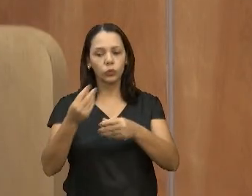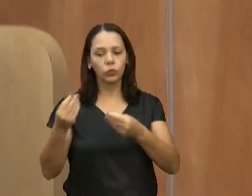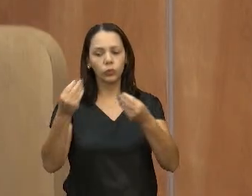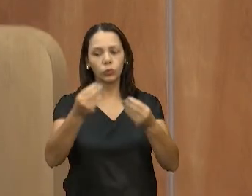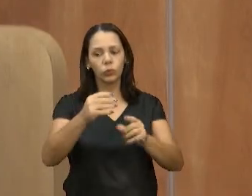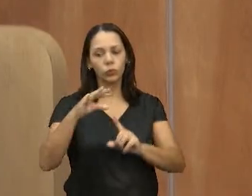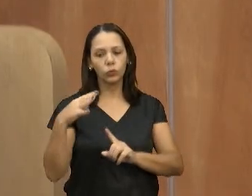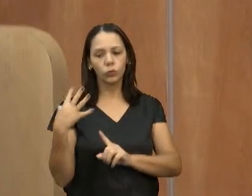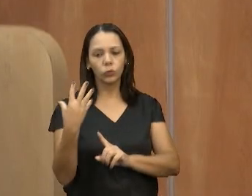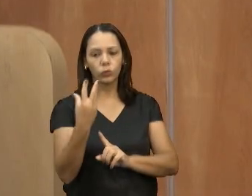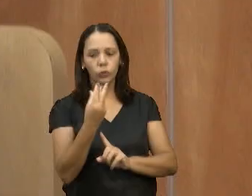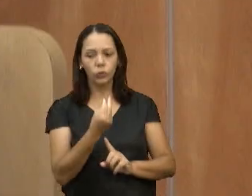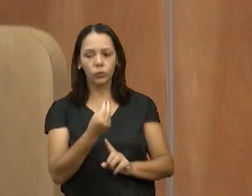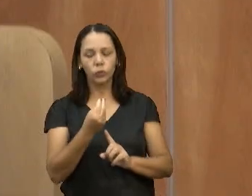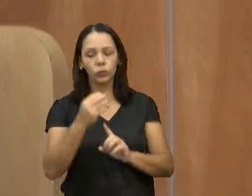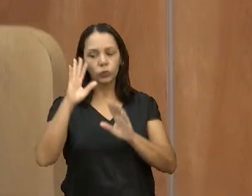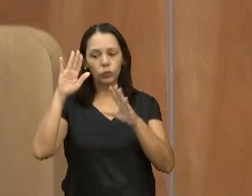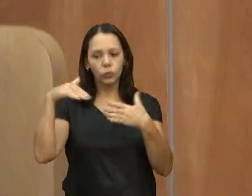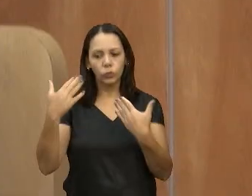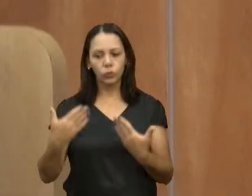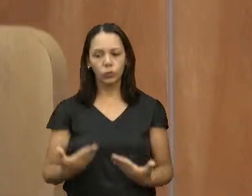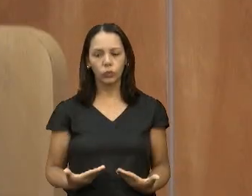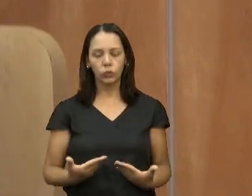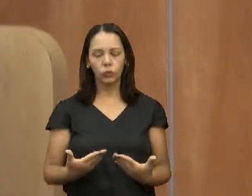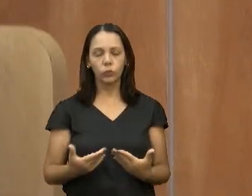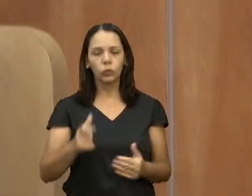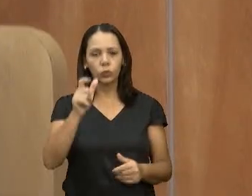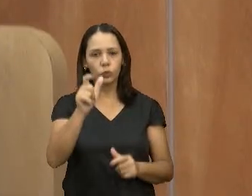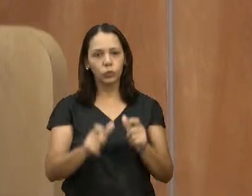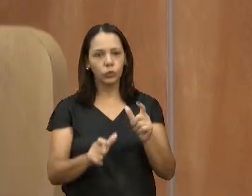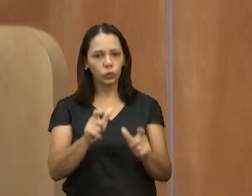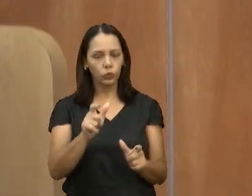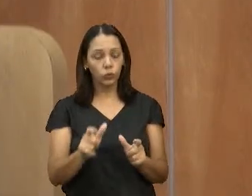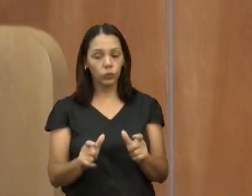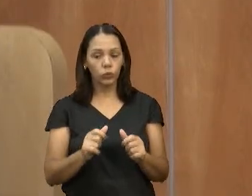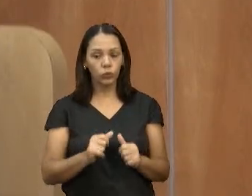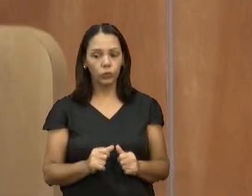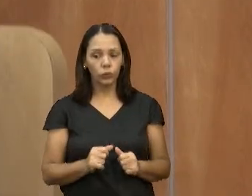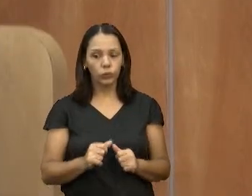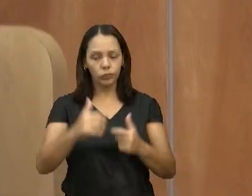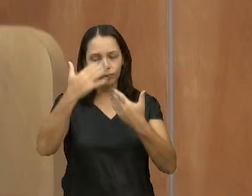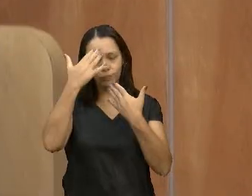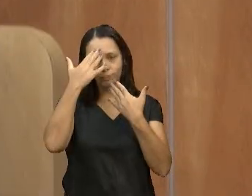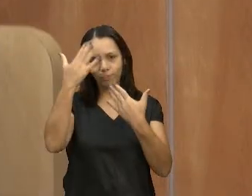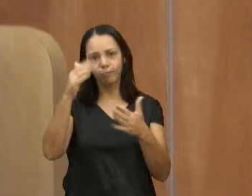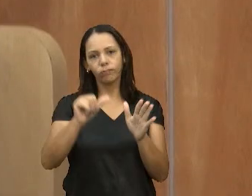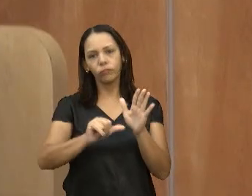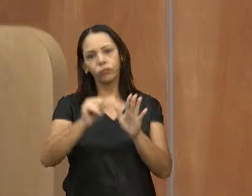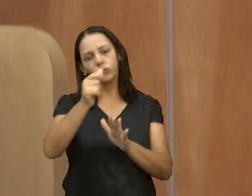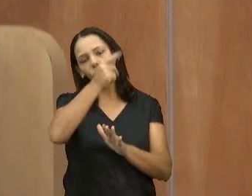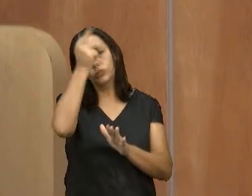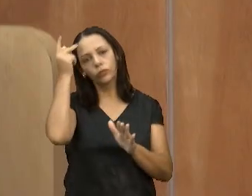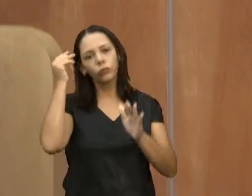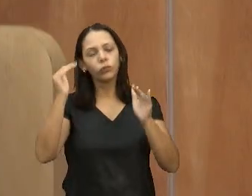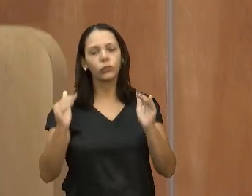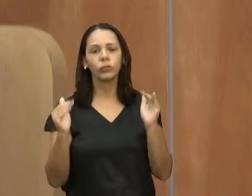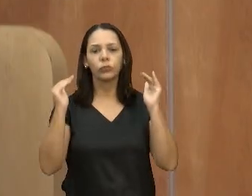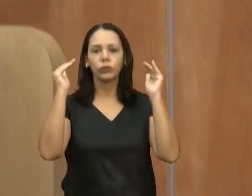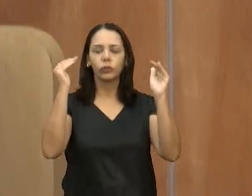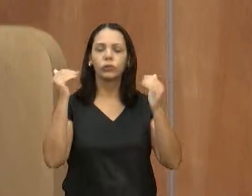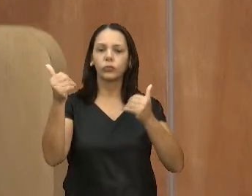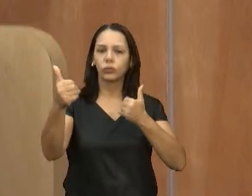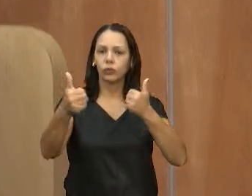Ramos, solenidade em homenagem aos artistas de Jacareí. Agradecemos aqui primeiramente as autoridades que se apresentaram ao